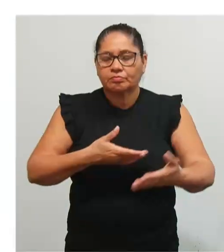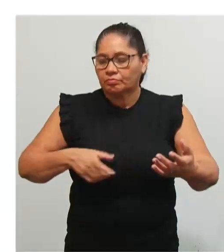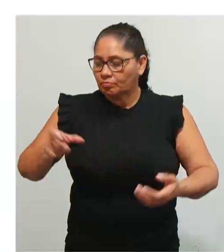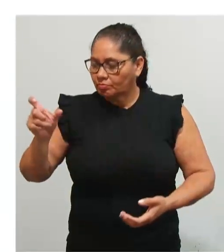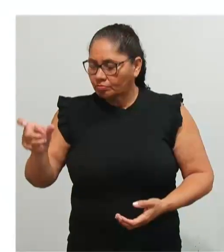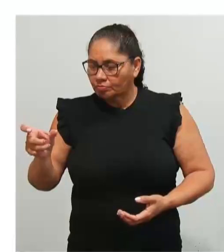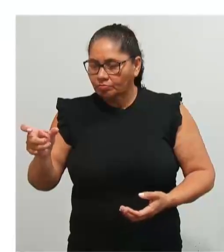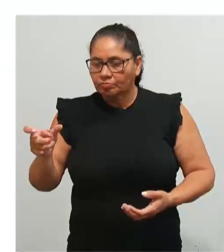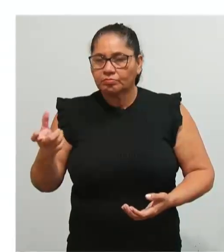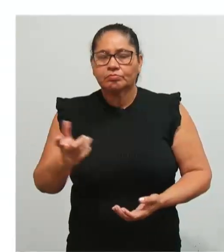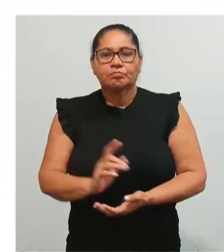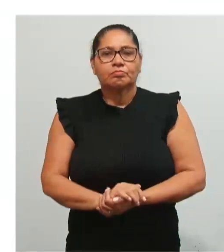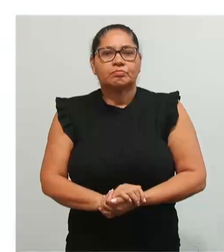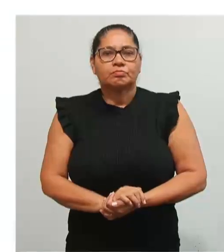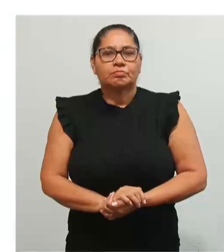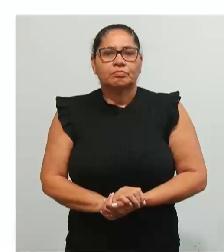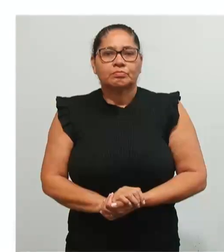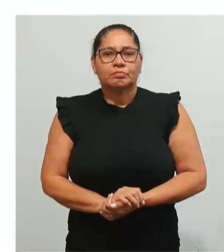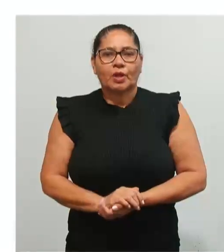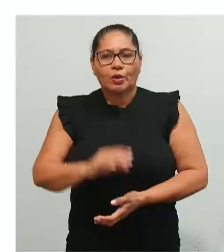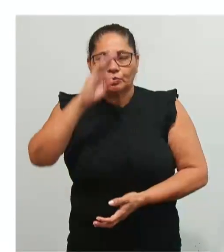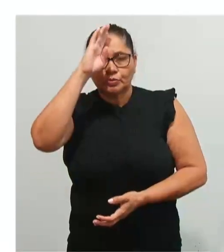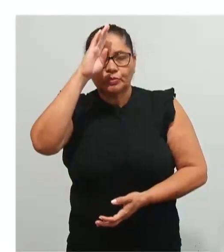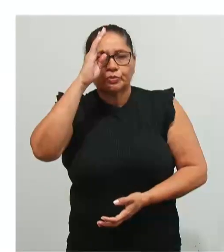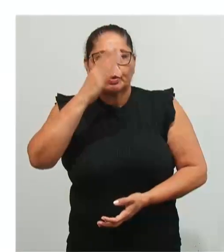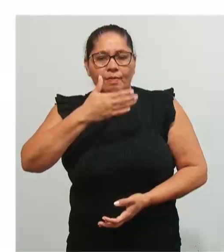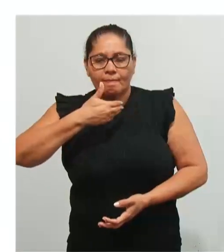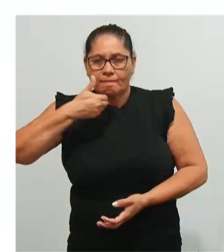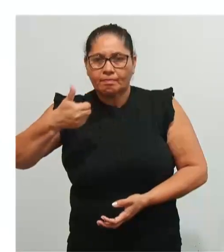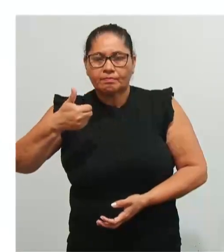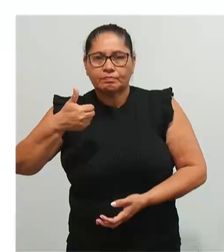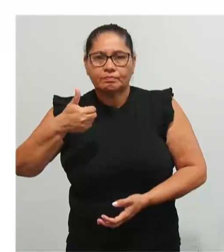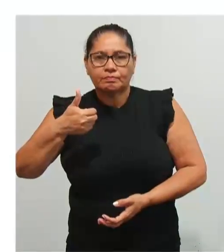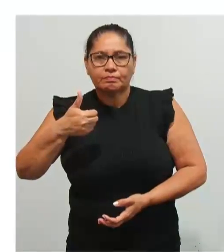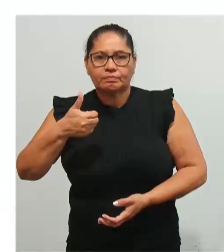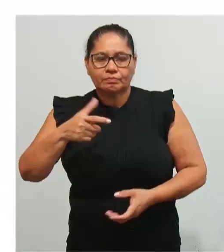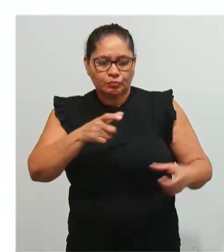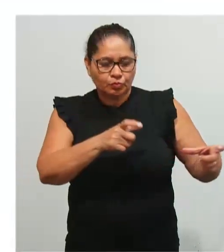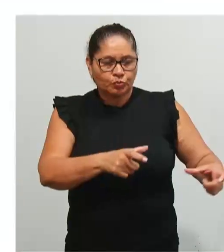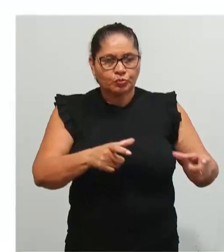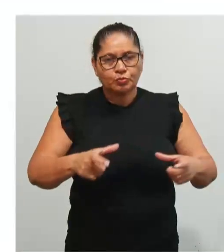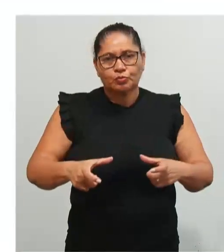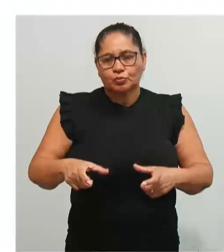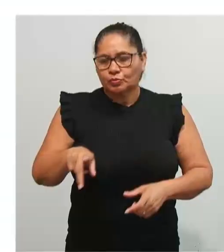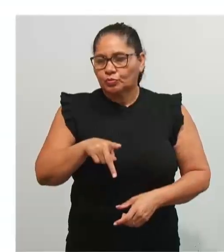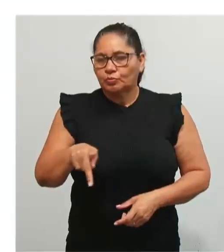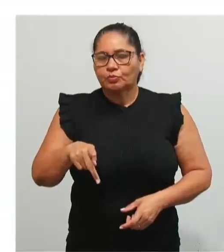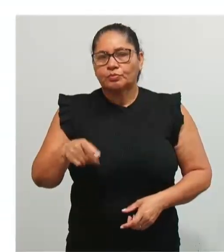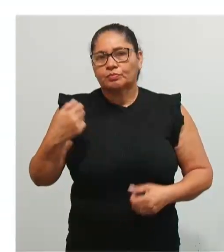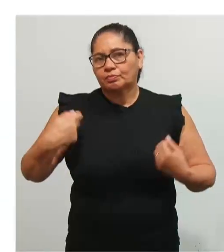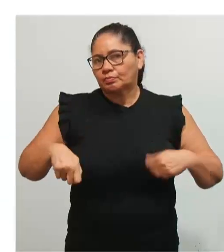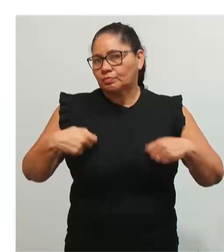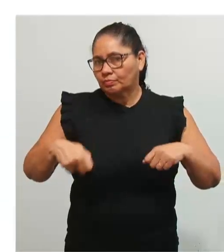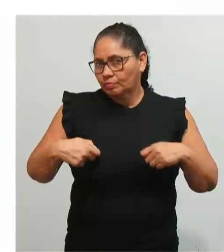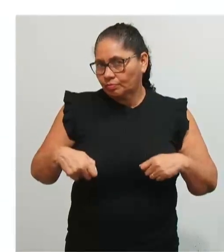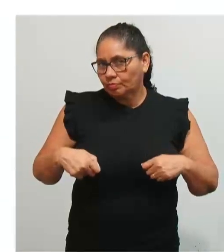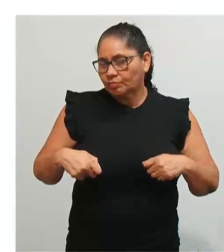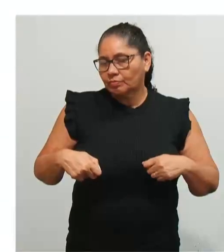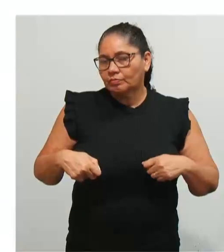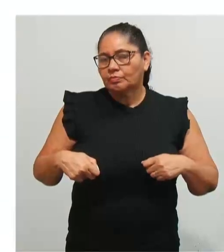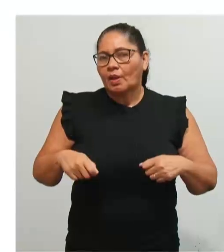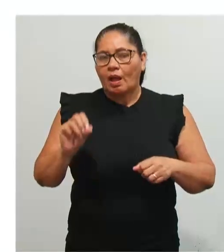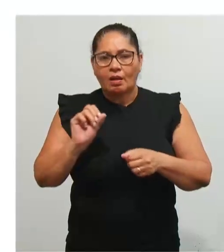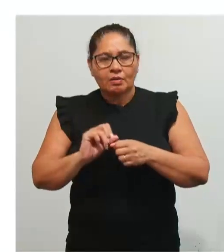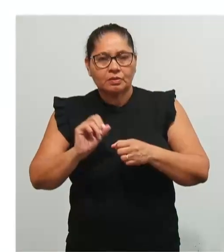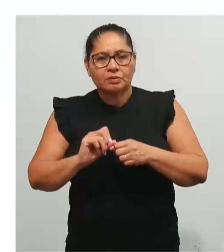envolvidos. Os princípios mais relevantes que entidades do setor público devem adquirir para efetivamente aplicar os